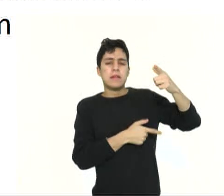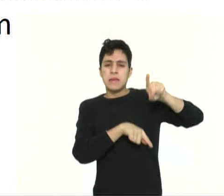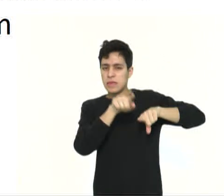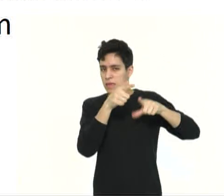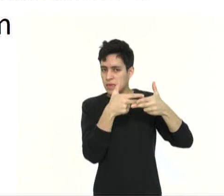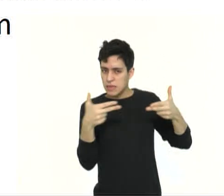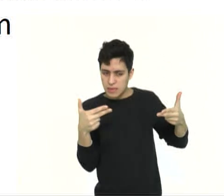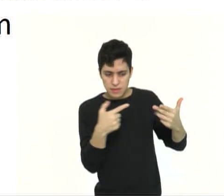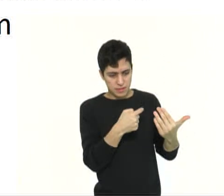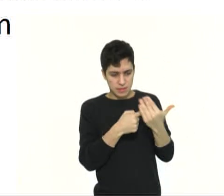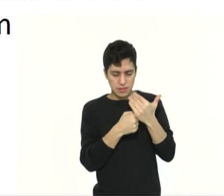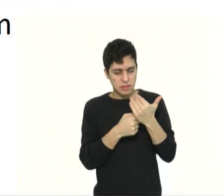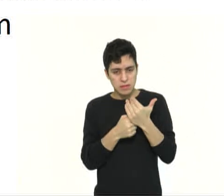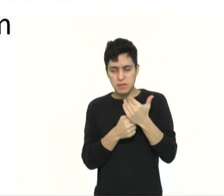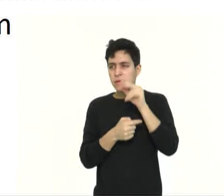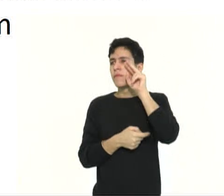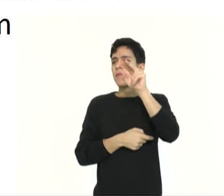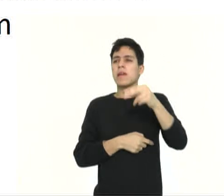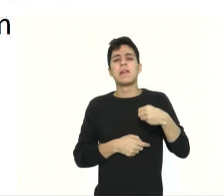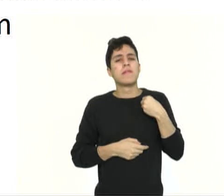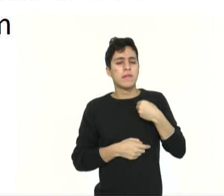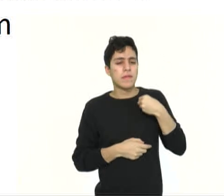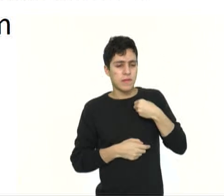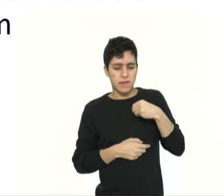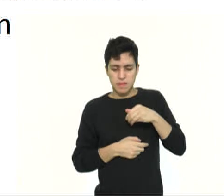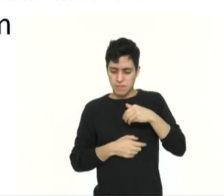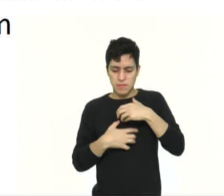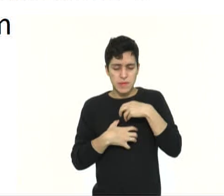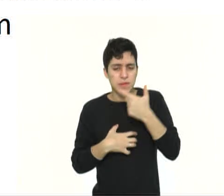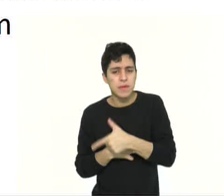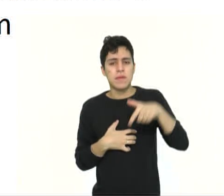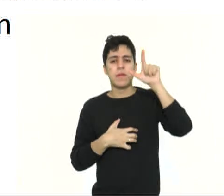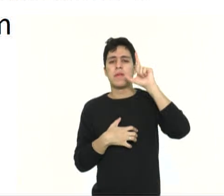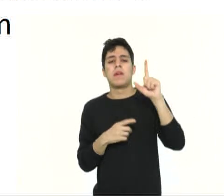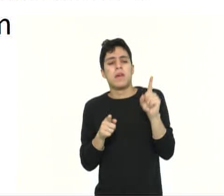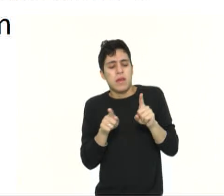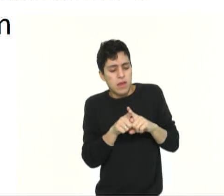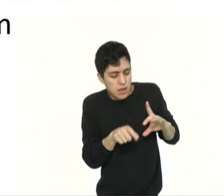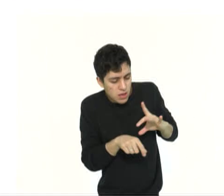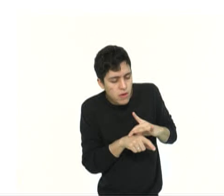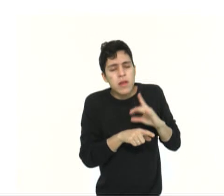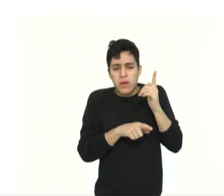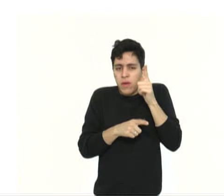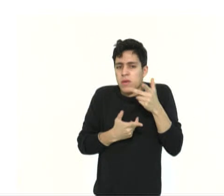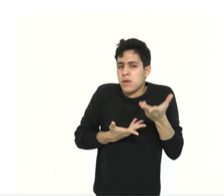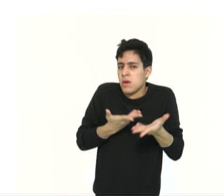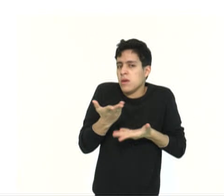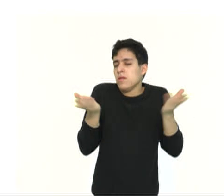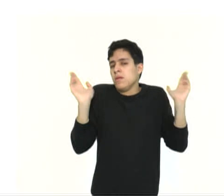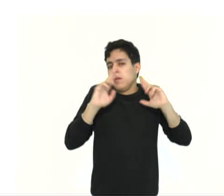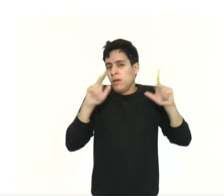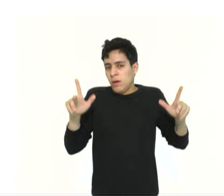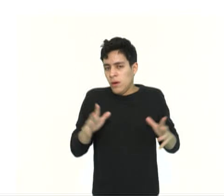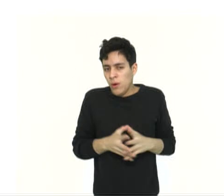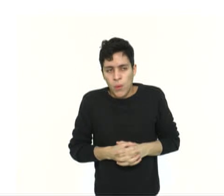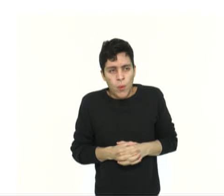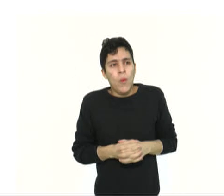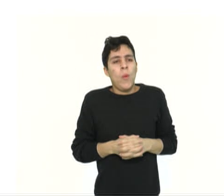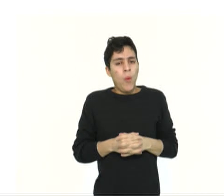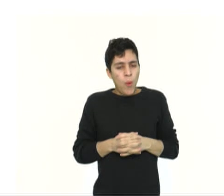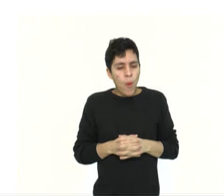a respeito do tema com a ideia de convencer o leitor sobre esse tema a concordar com ele, com a